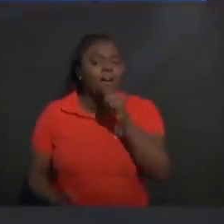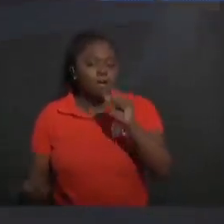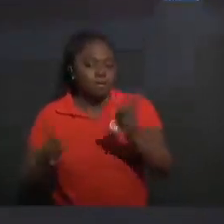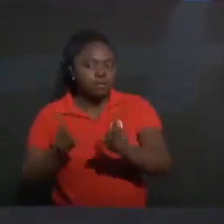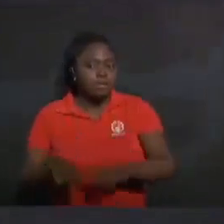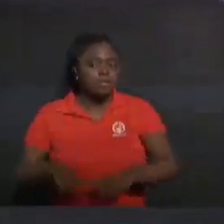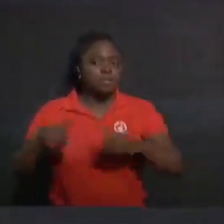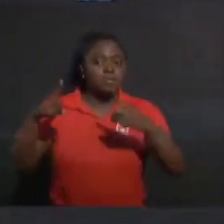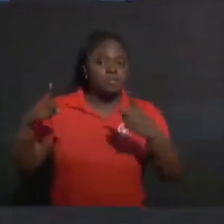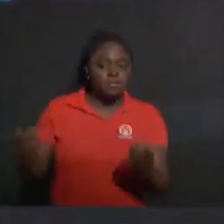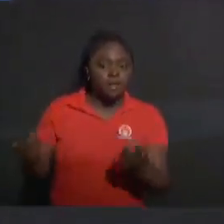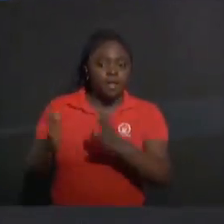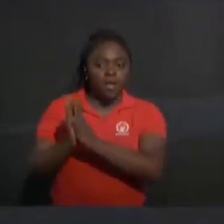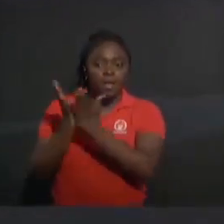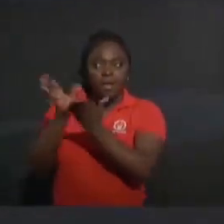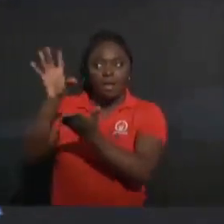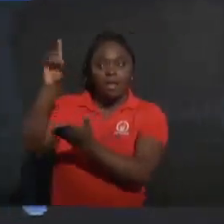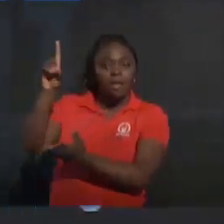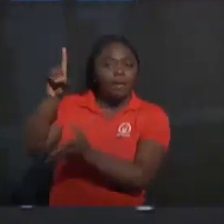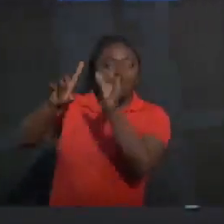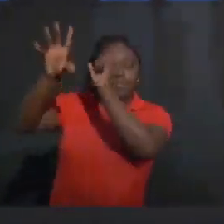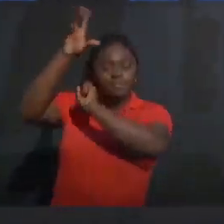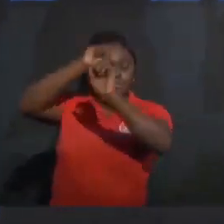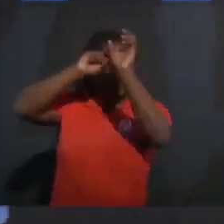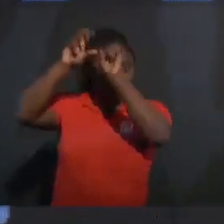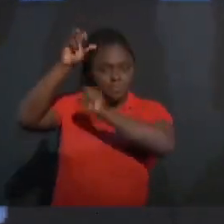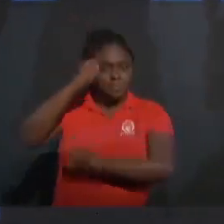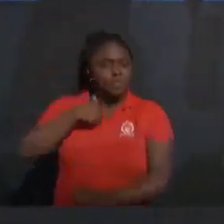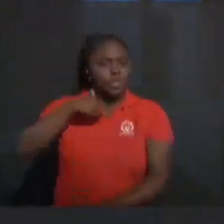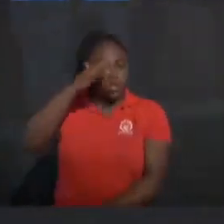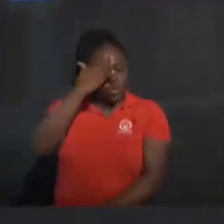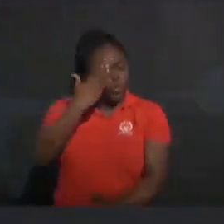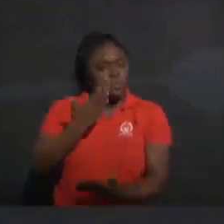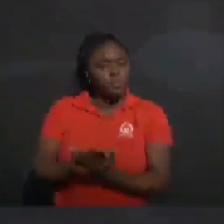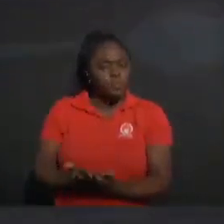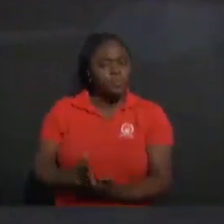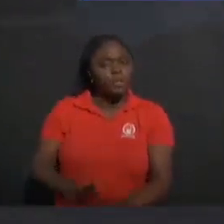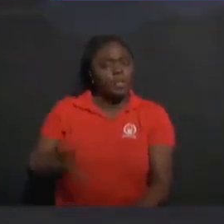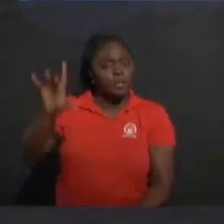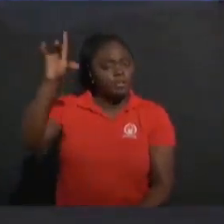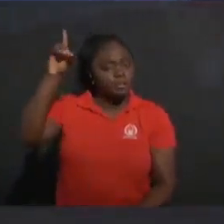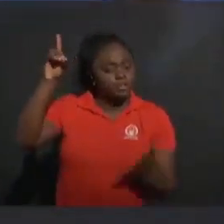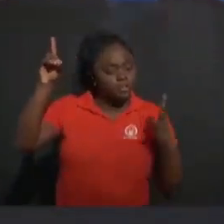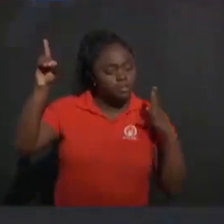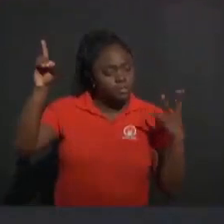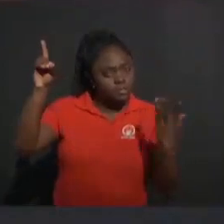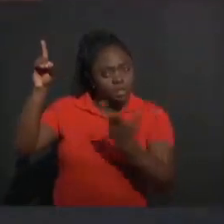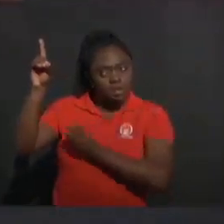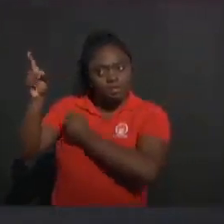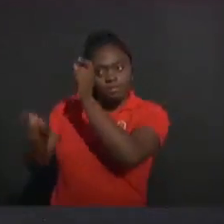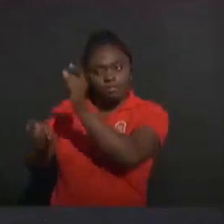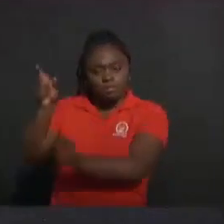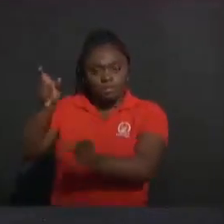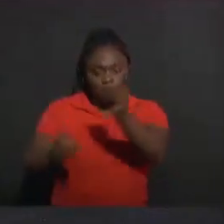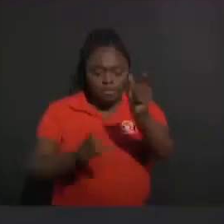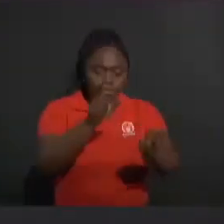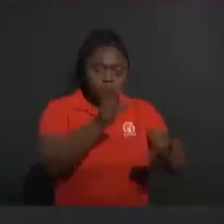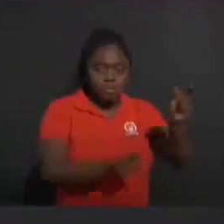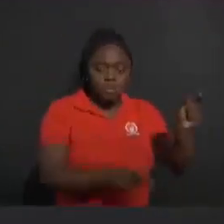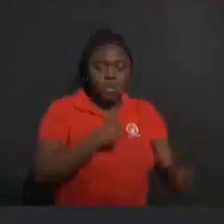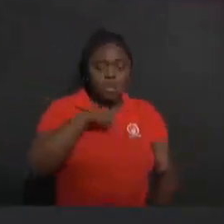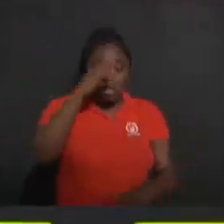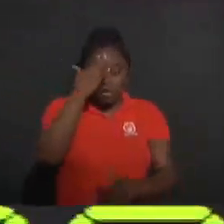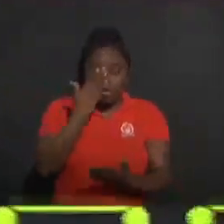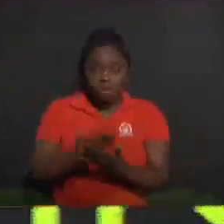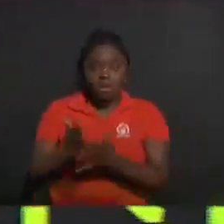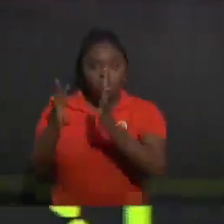a minha palavra. Eu creio que Deus está salvando as pessoas. Eu creio que há uma pressa